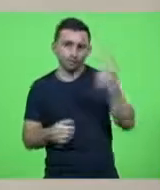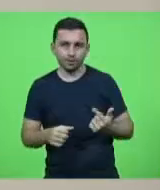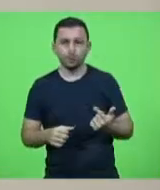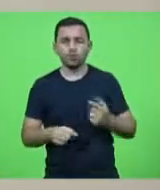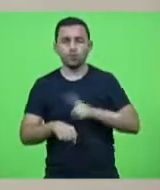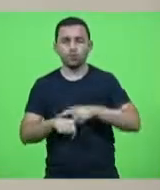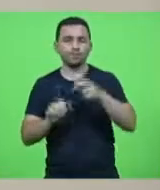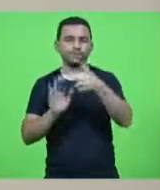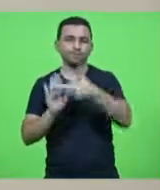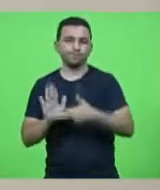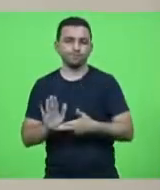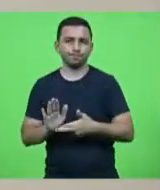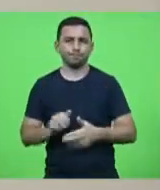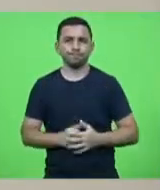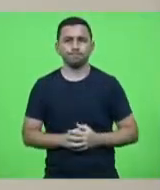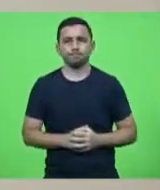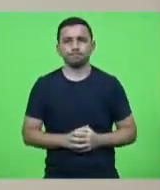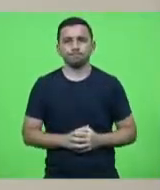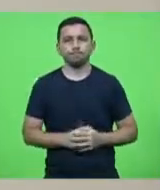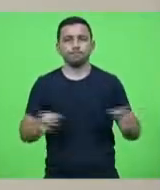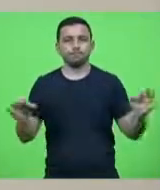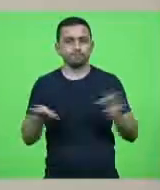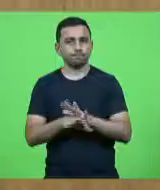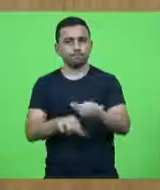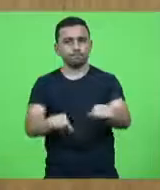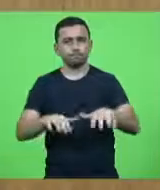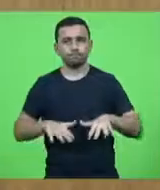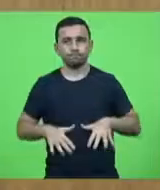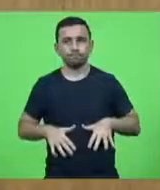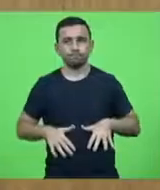horário regimental está encerrada a sessão e aí oi